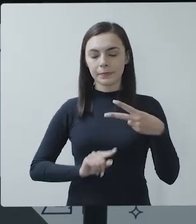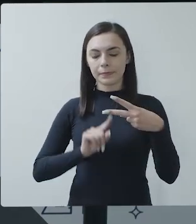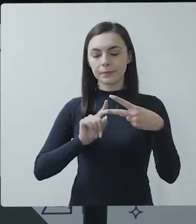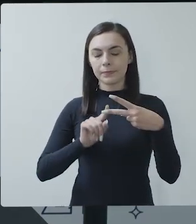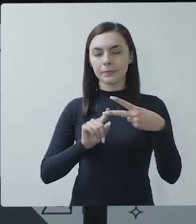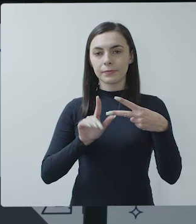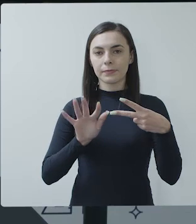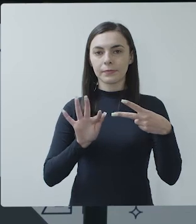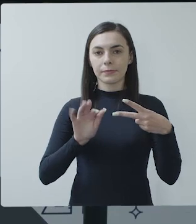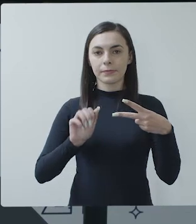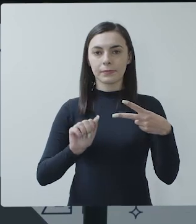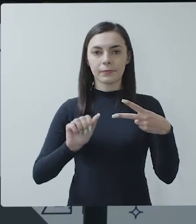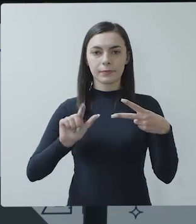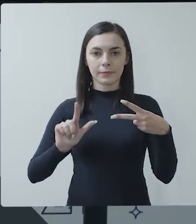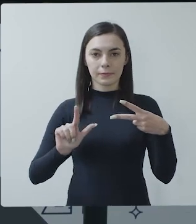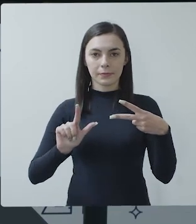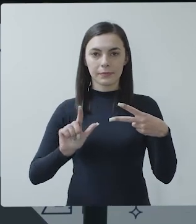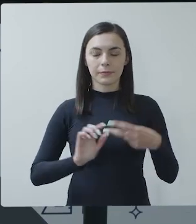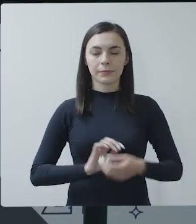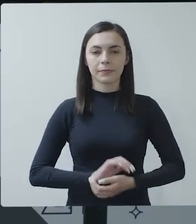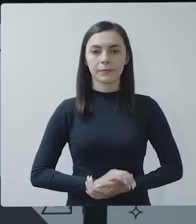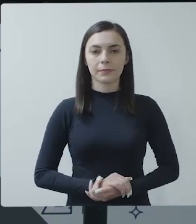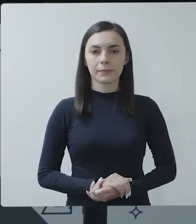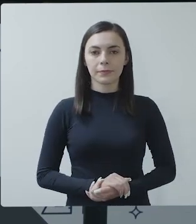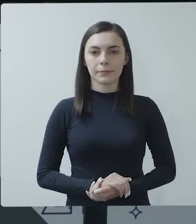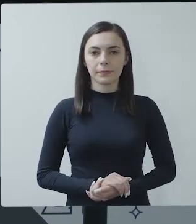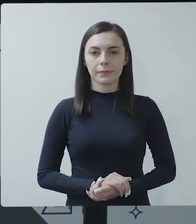outra sílaba. Fal,